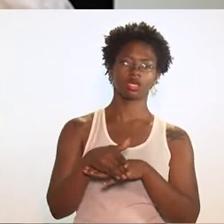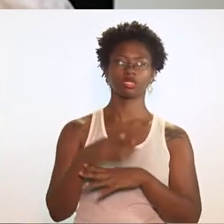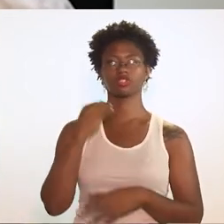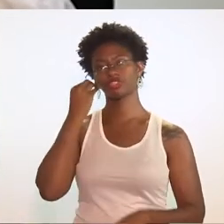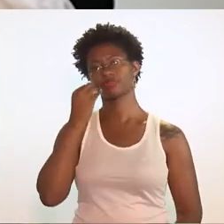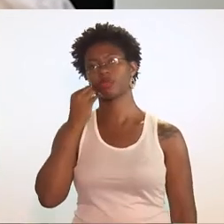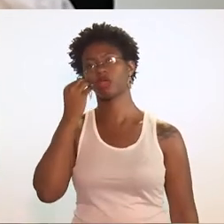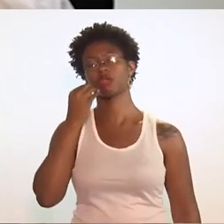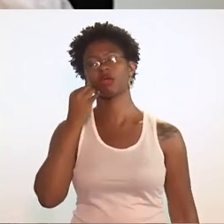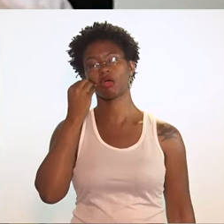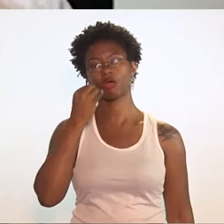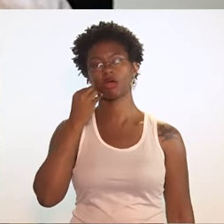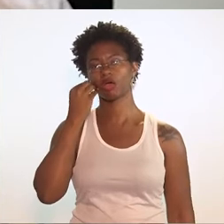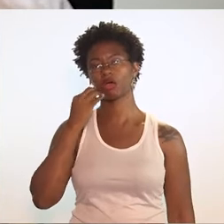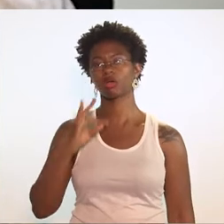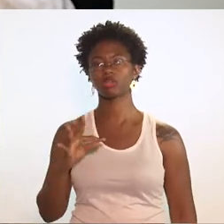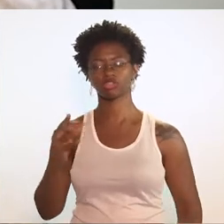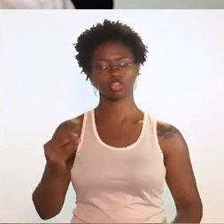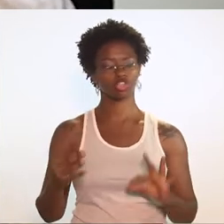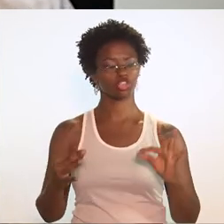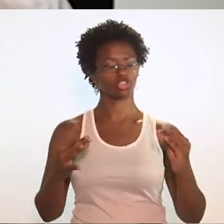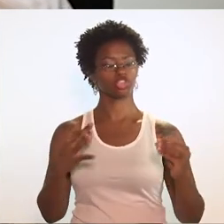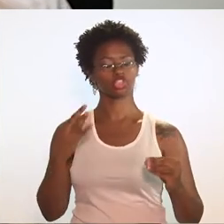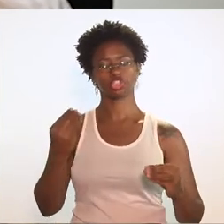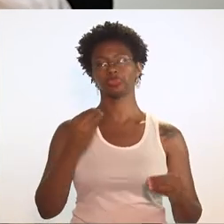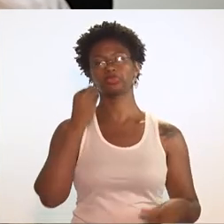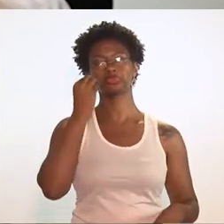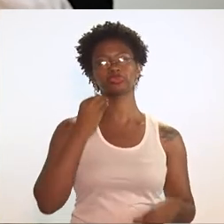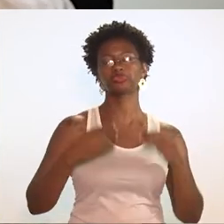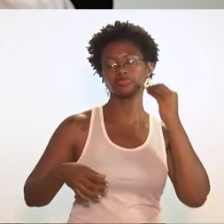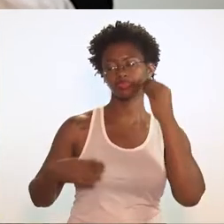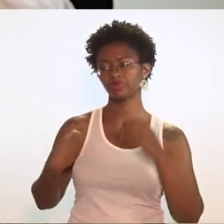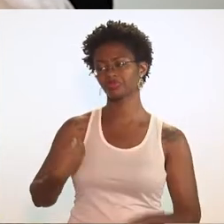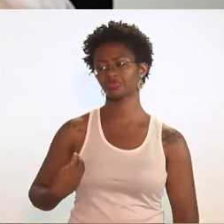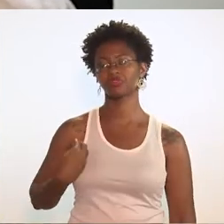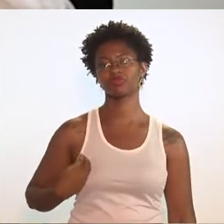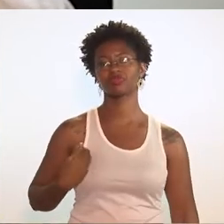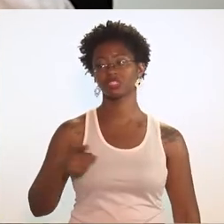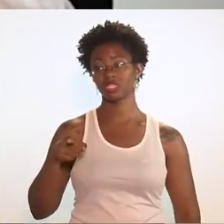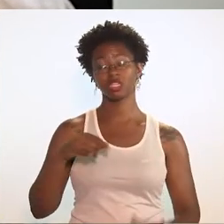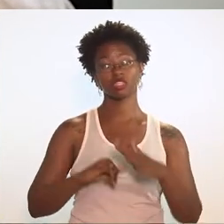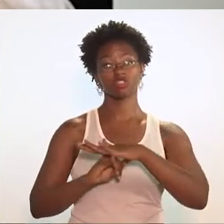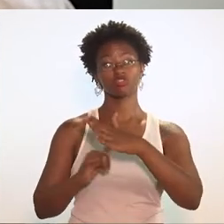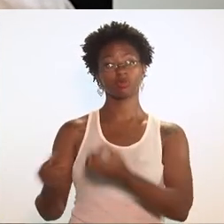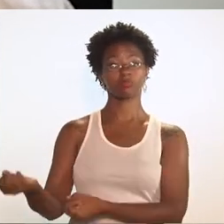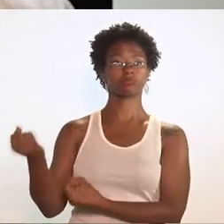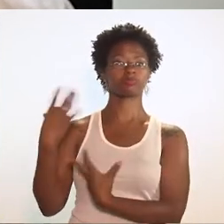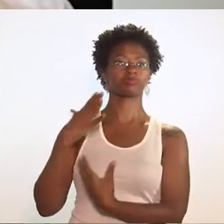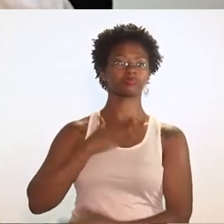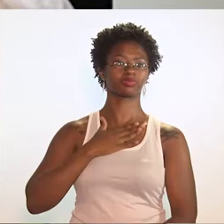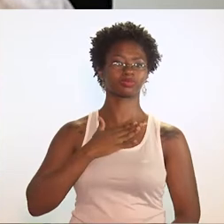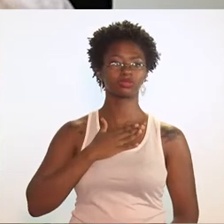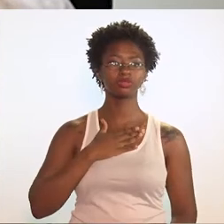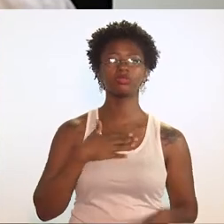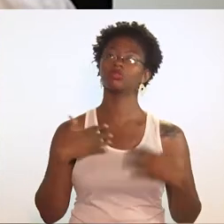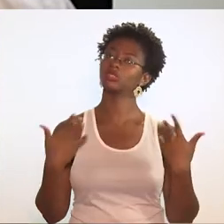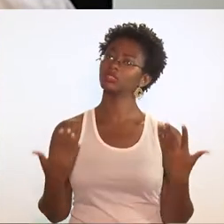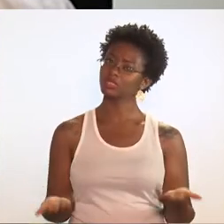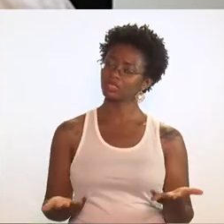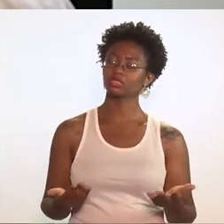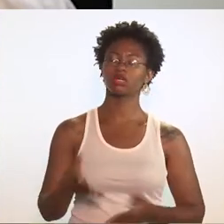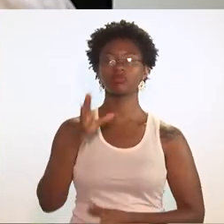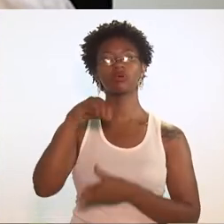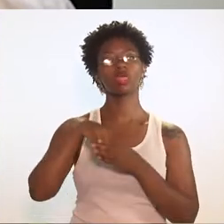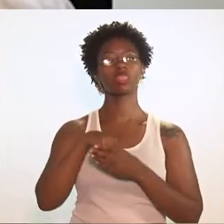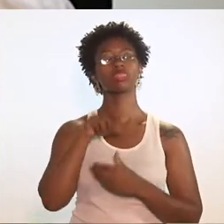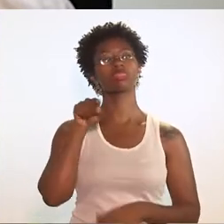dizer assim, experimentei todas as vivências que essa instituição pôde me dar de aprendizagem.